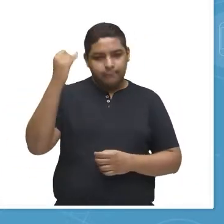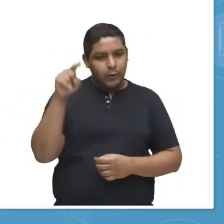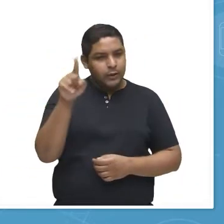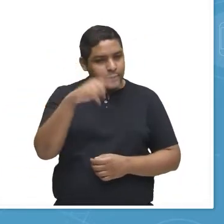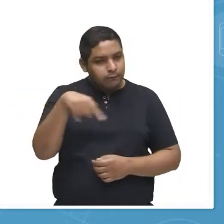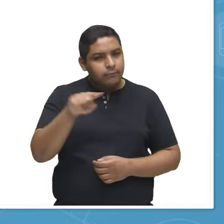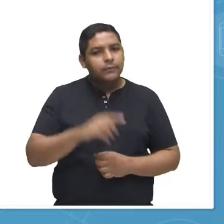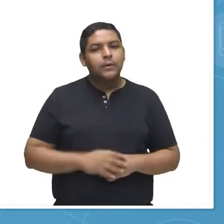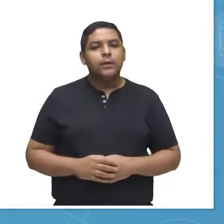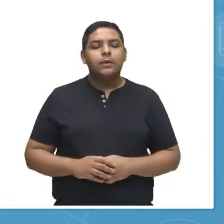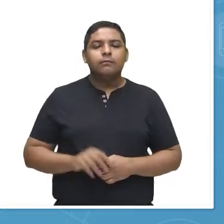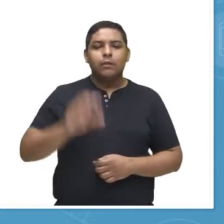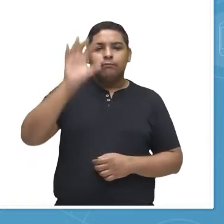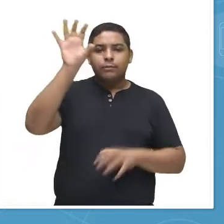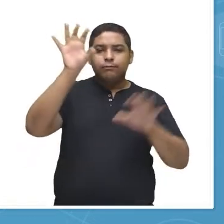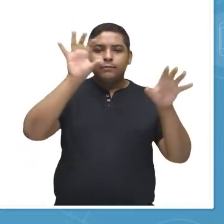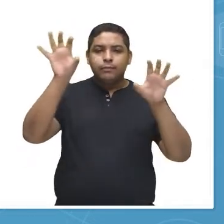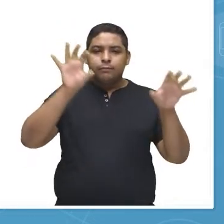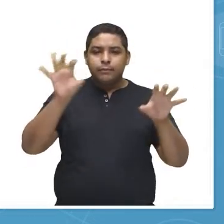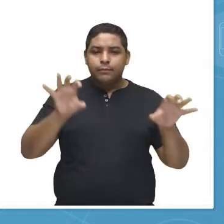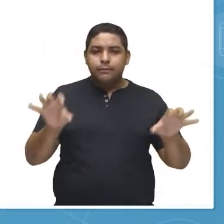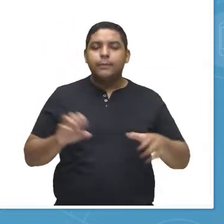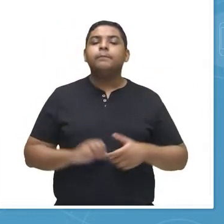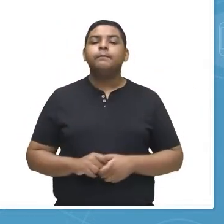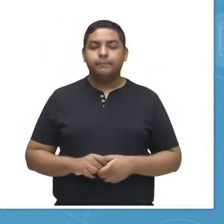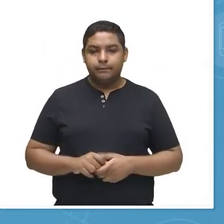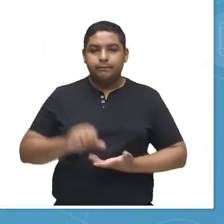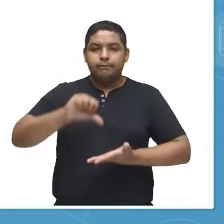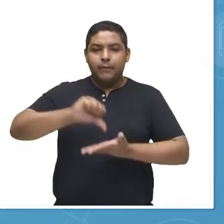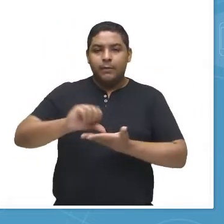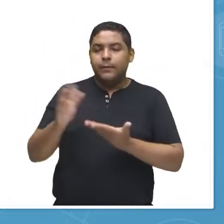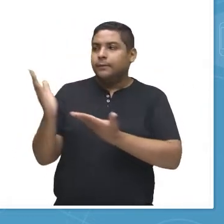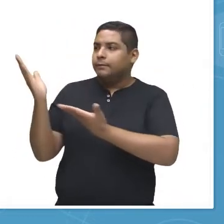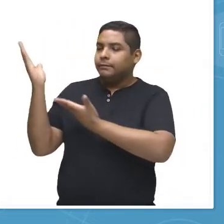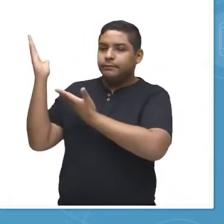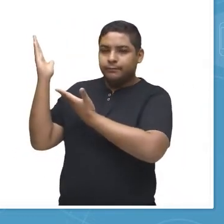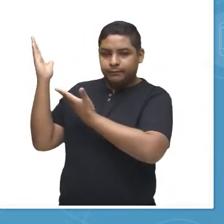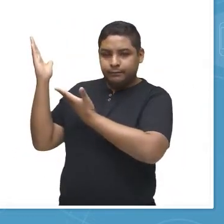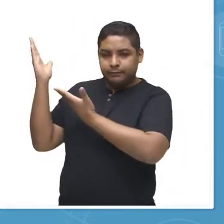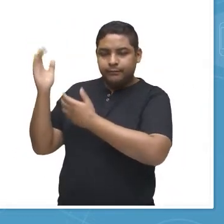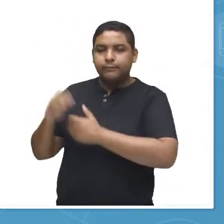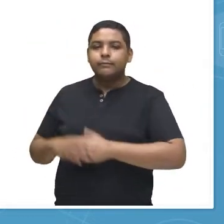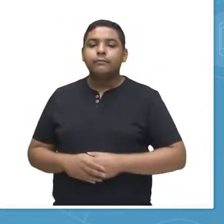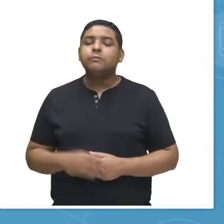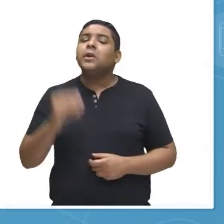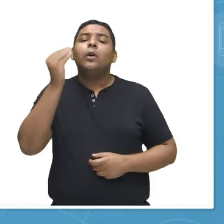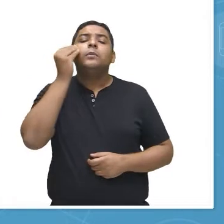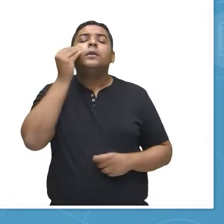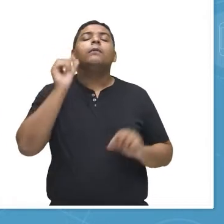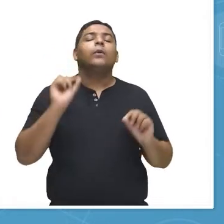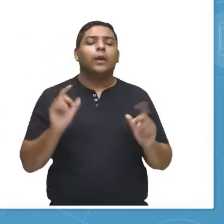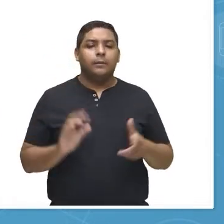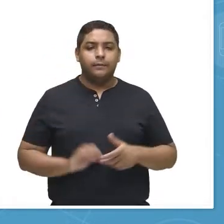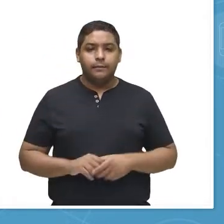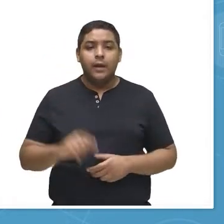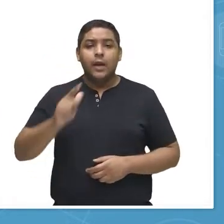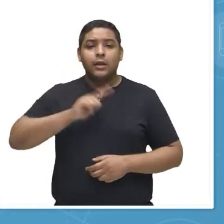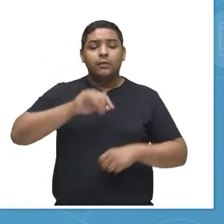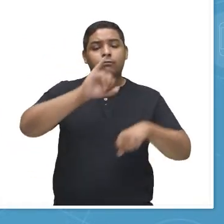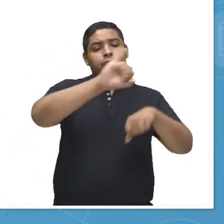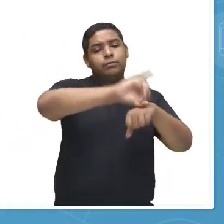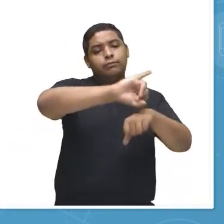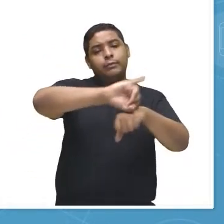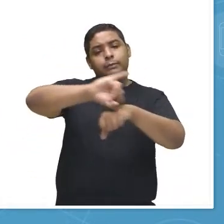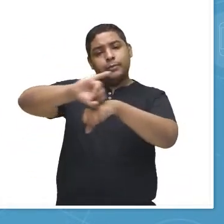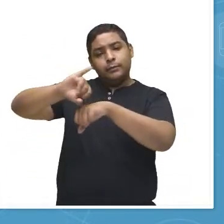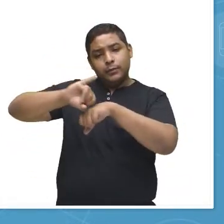no Brasil. Trago para vocês esse pequeno mapinha. Ó, observa que aqui nós temos as capitais,